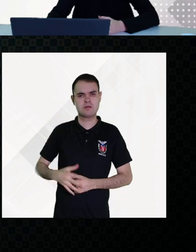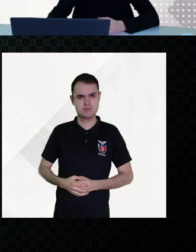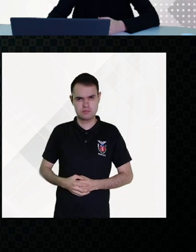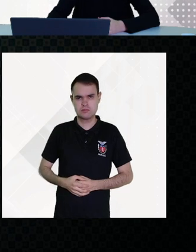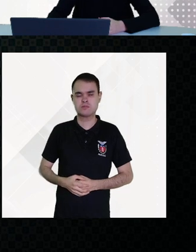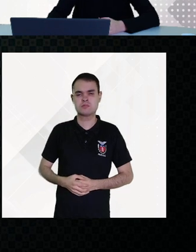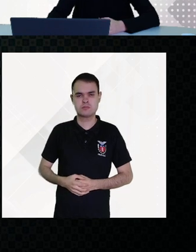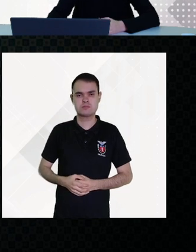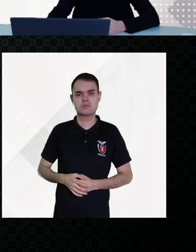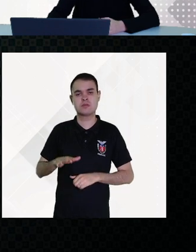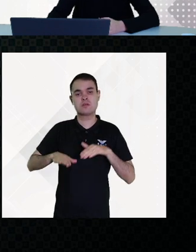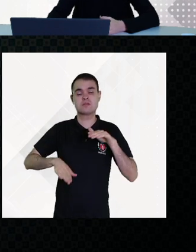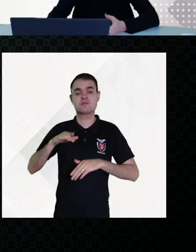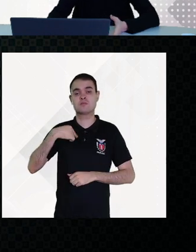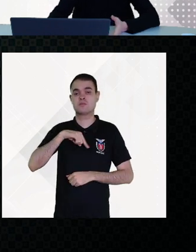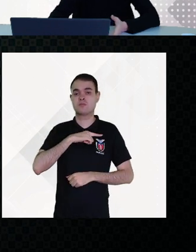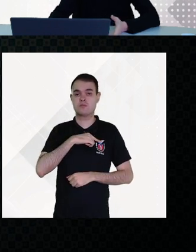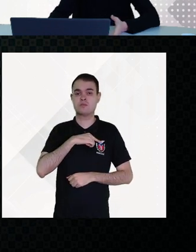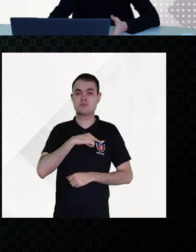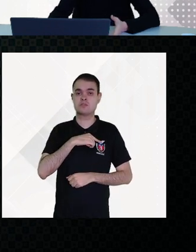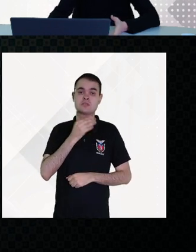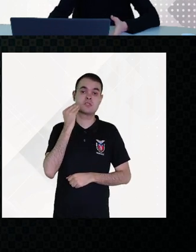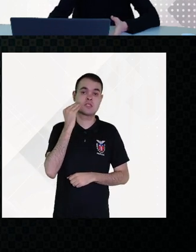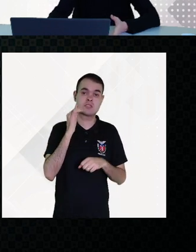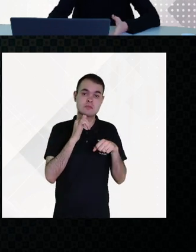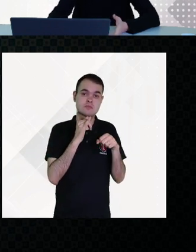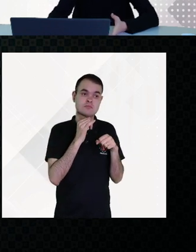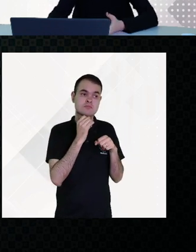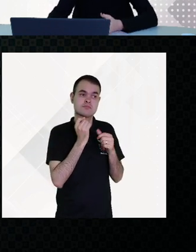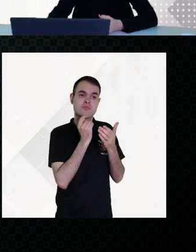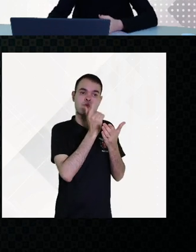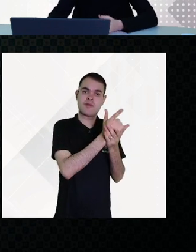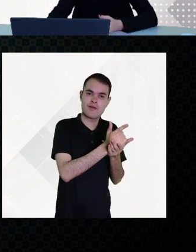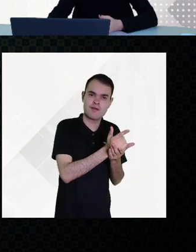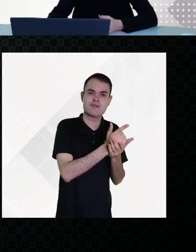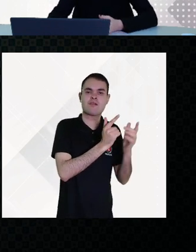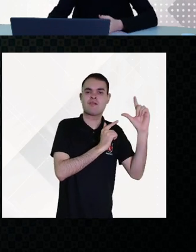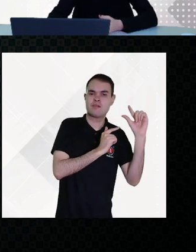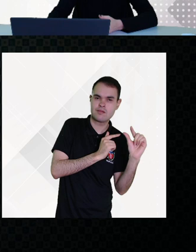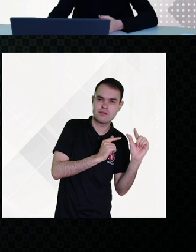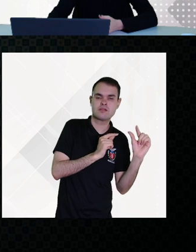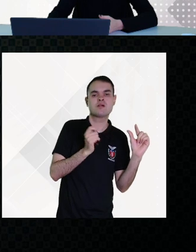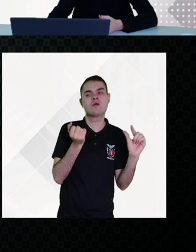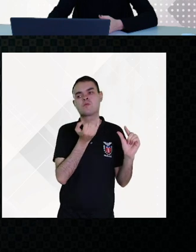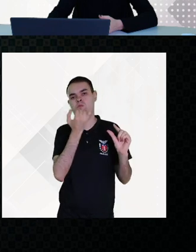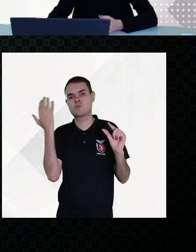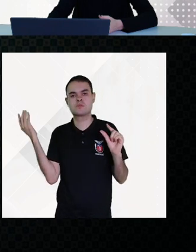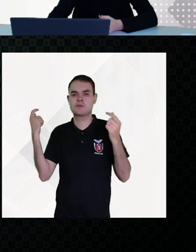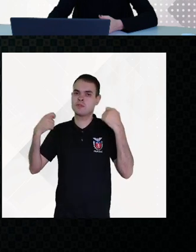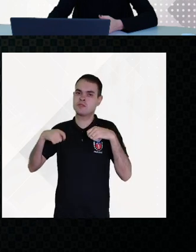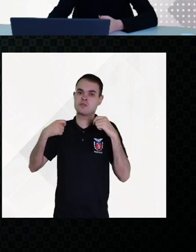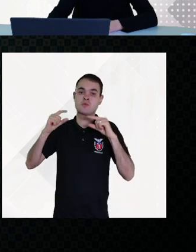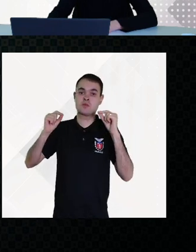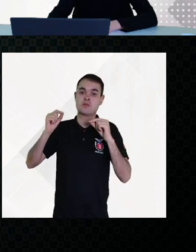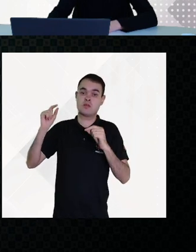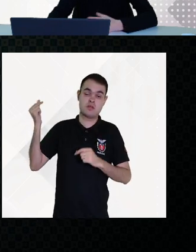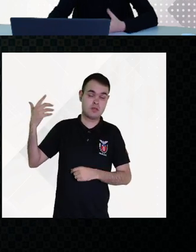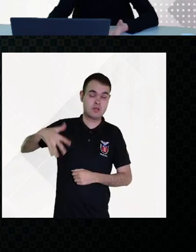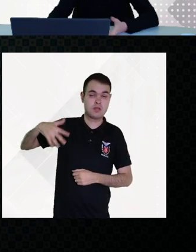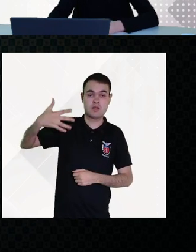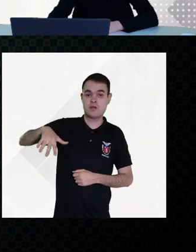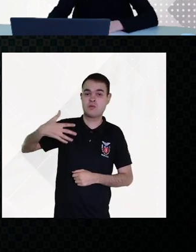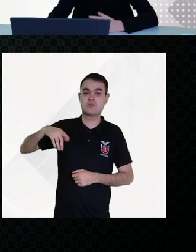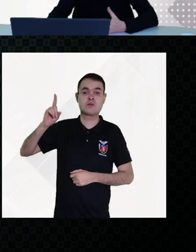acaba fazendo algumas de baixo custo, né? E algumas de a gente precisaria de alto custo, que